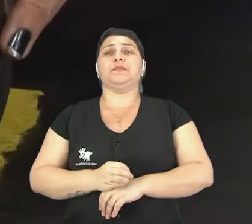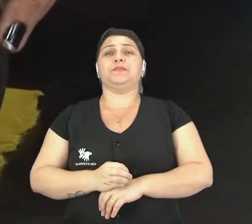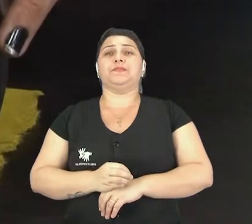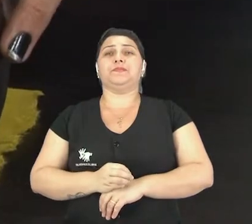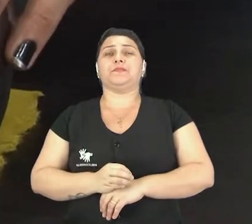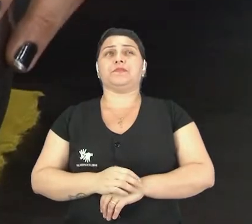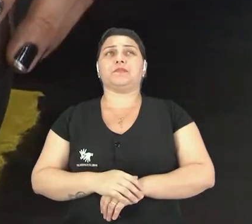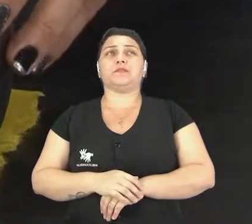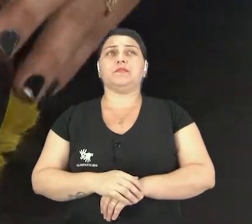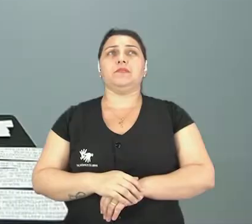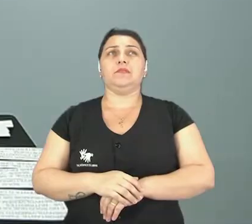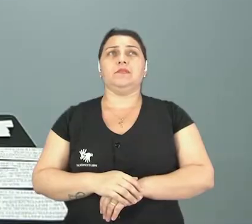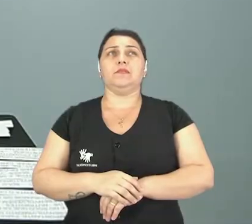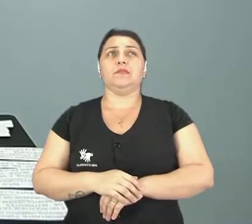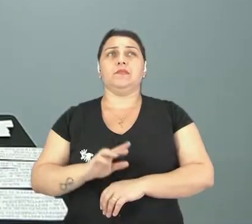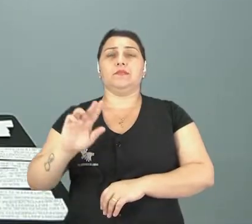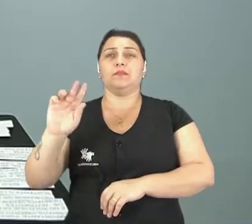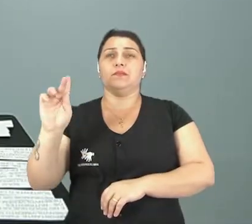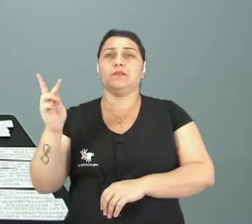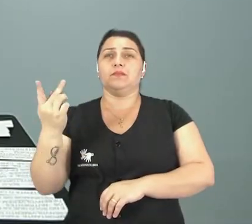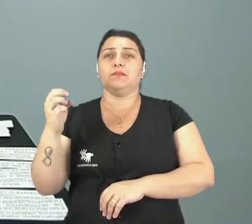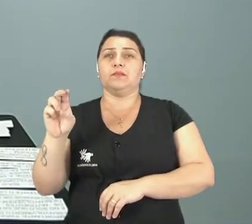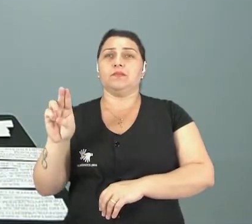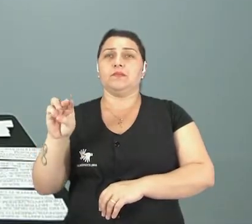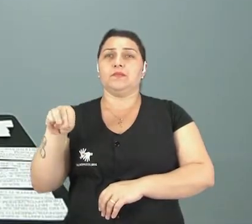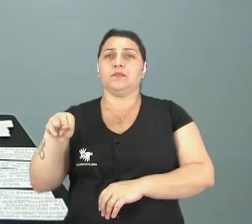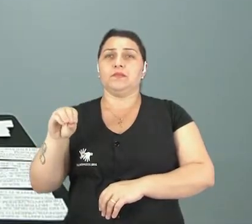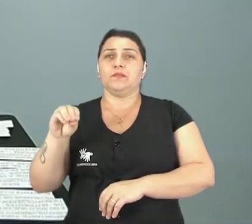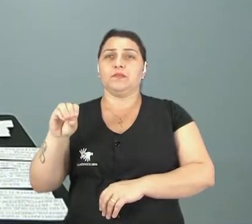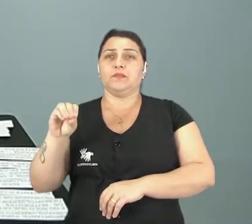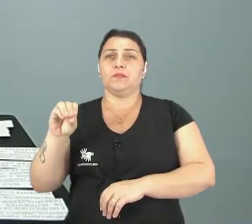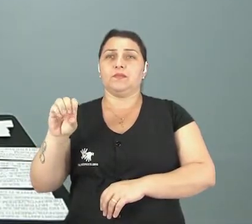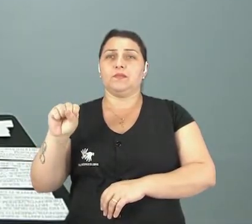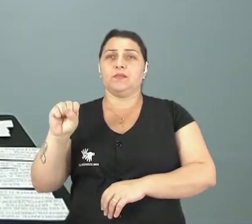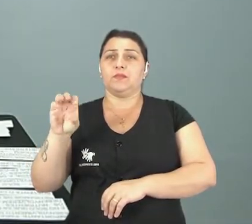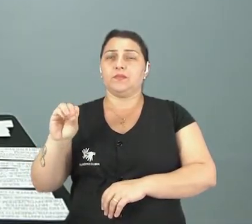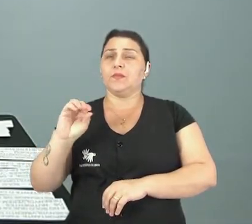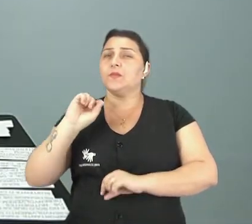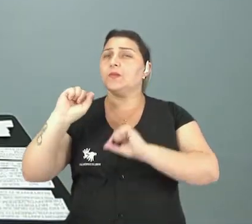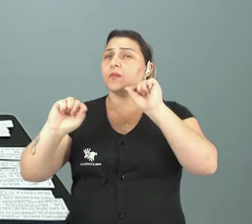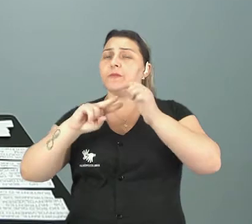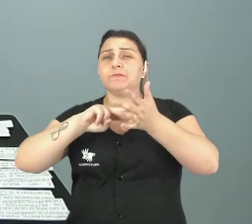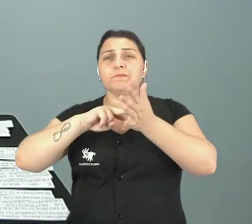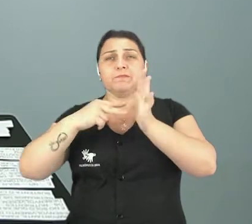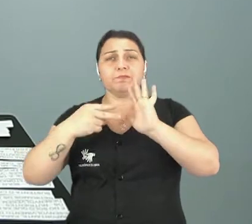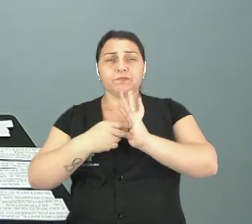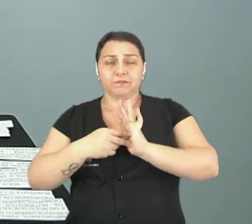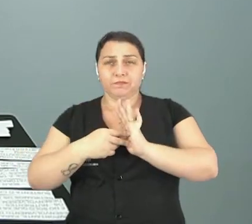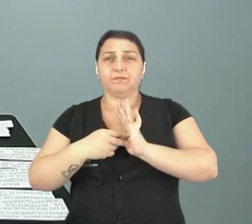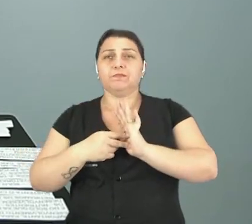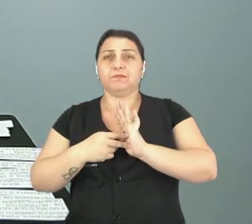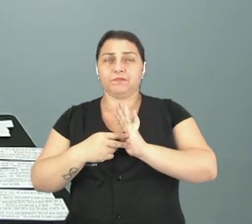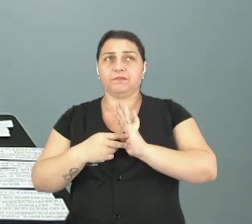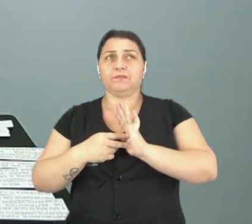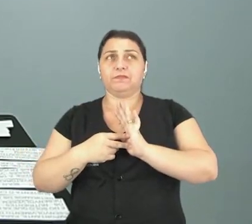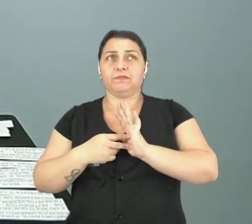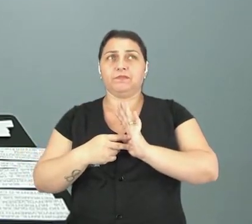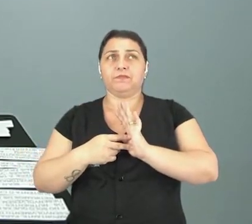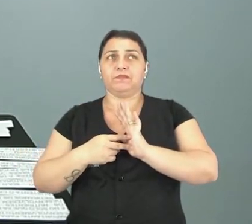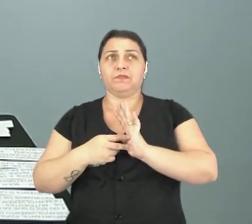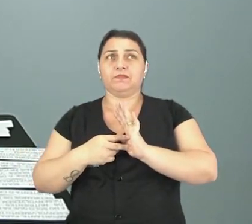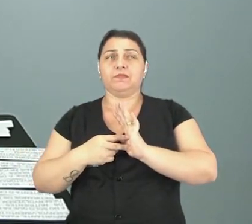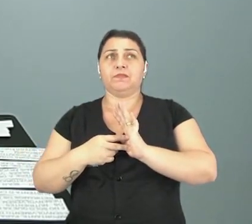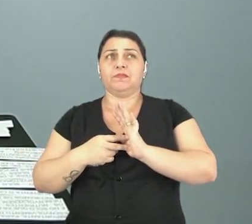solo aqui é o solo humoso. E o que é um solo humoso? O solo humoso é